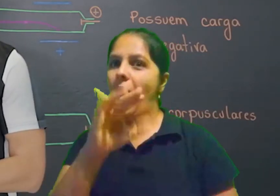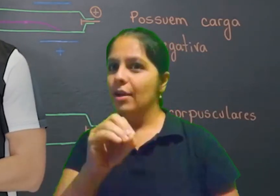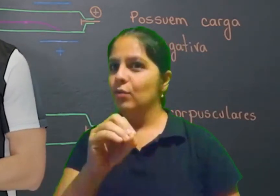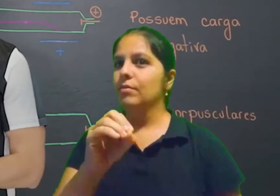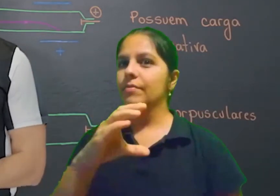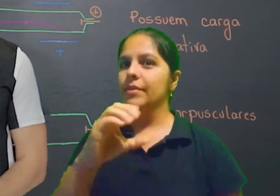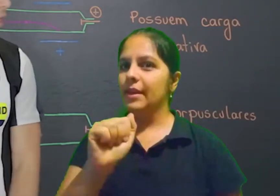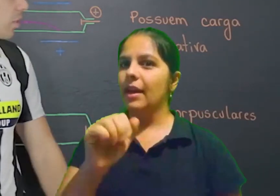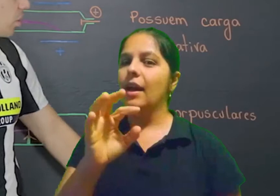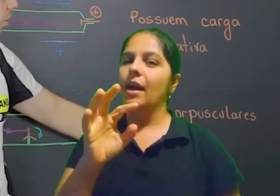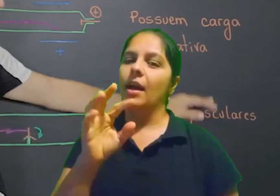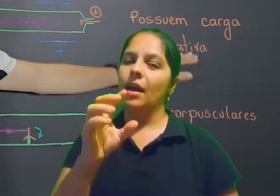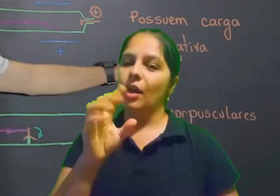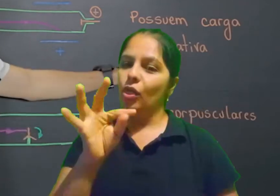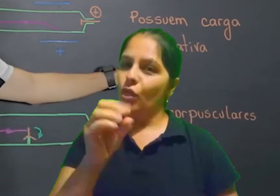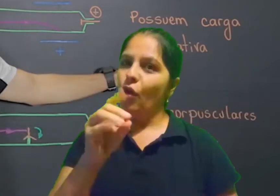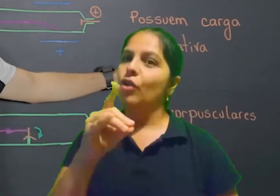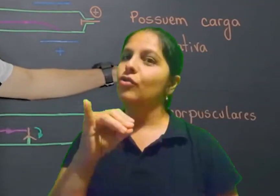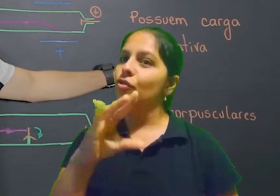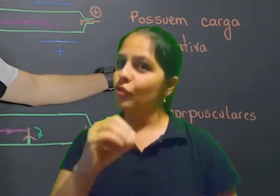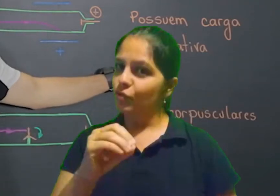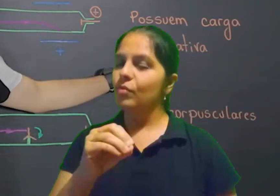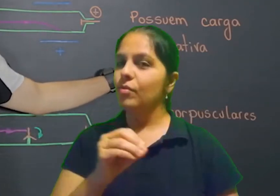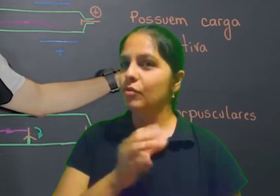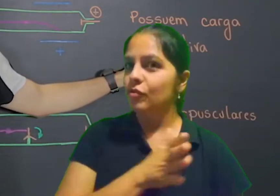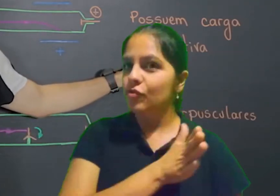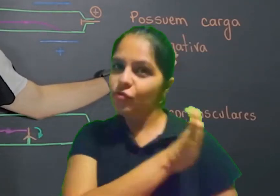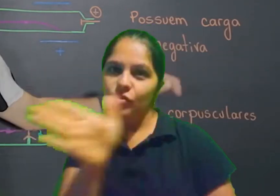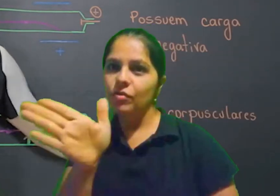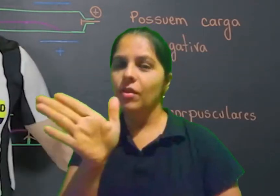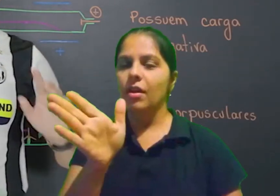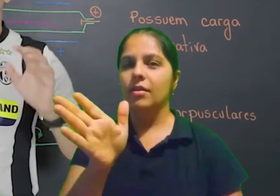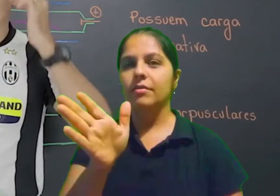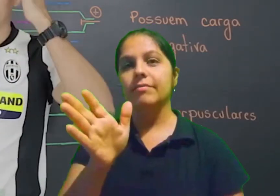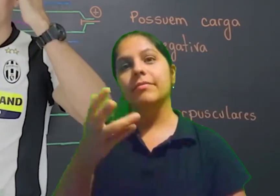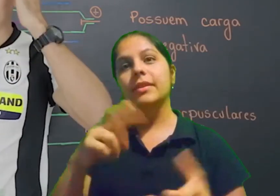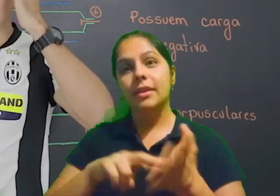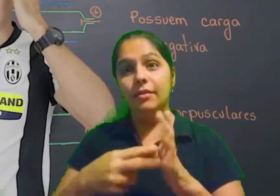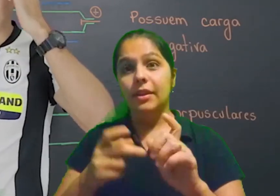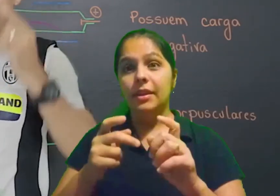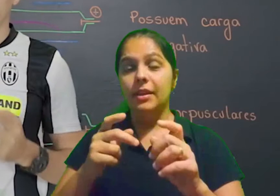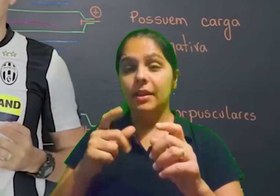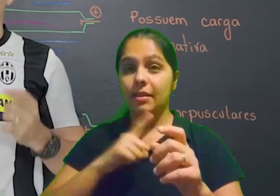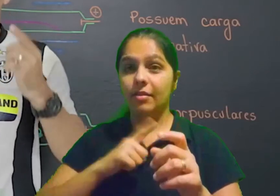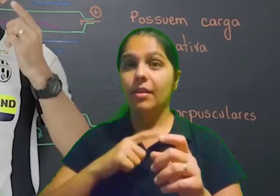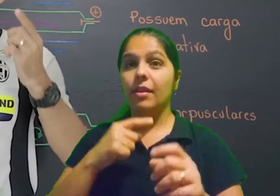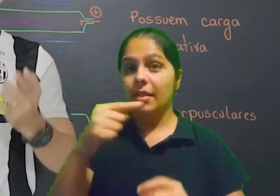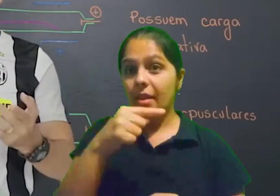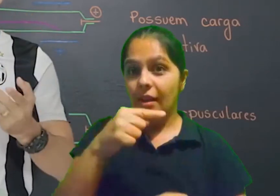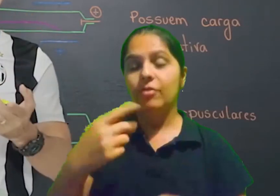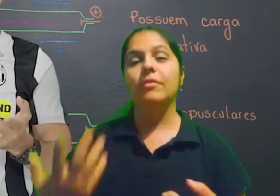ao polo positivo, significa que eles possuem carga negativa. Então, ó, segunda conclusão,